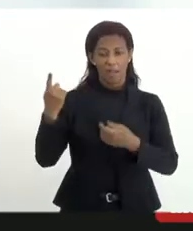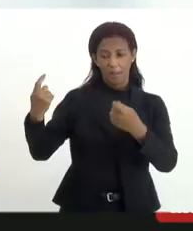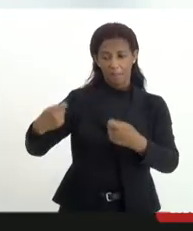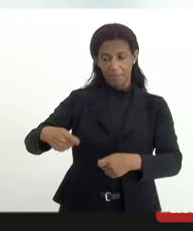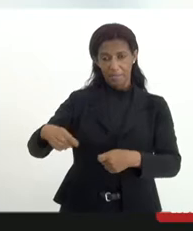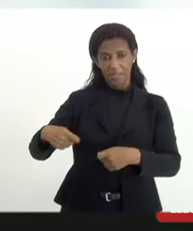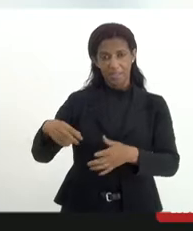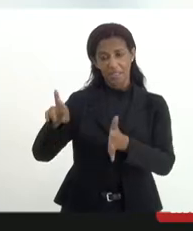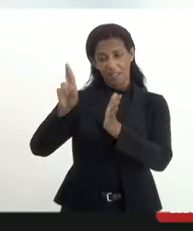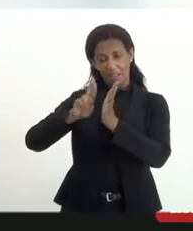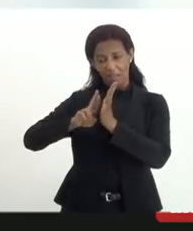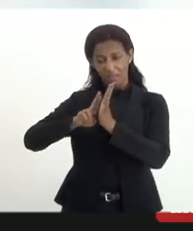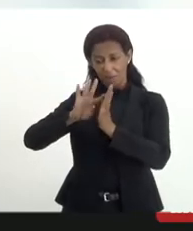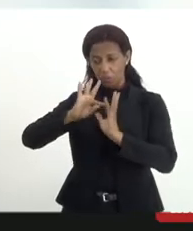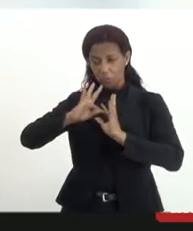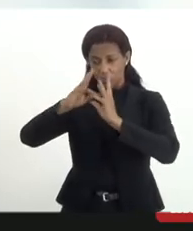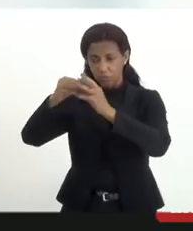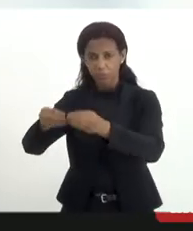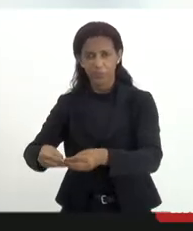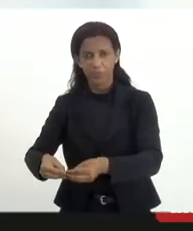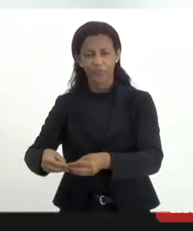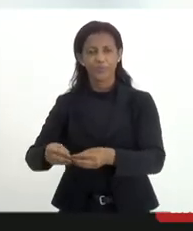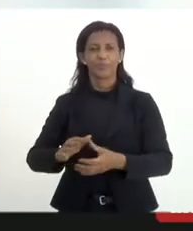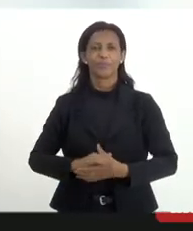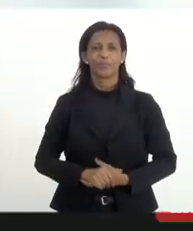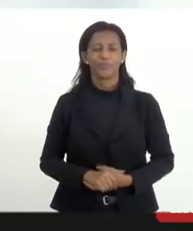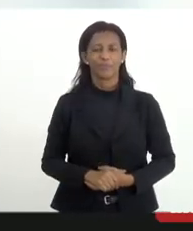uma revisão integral.